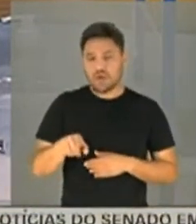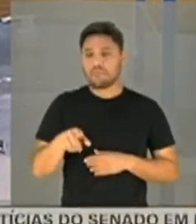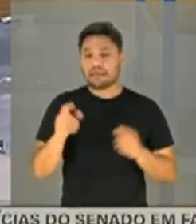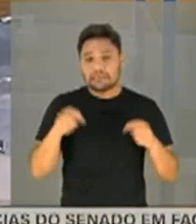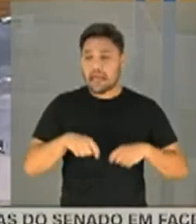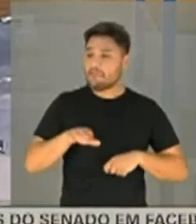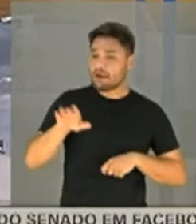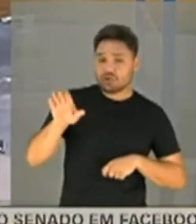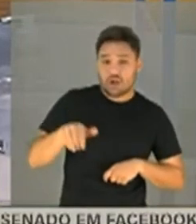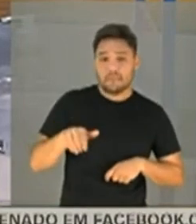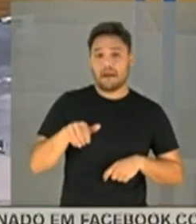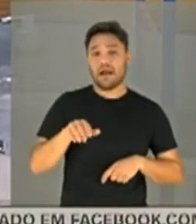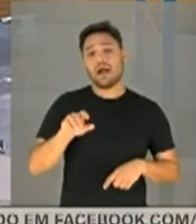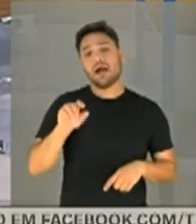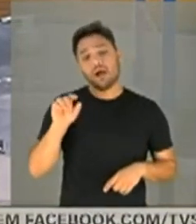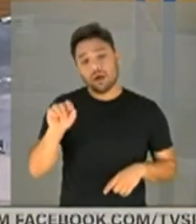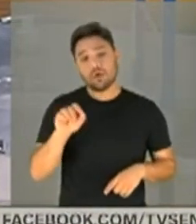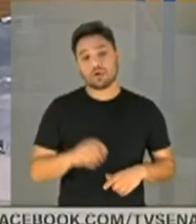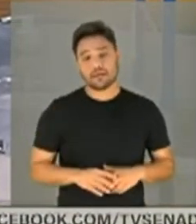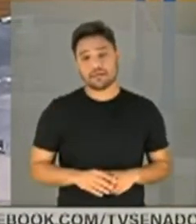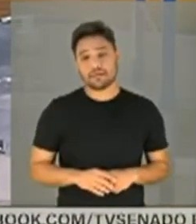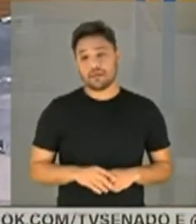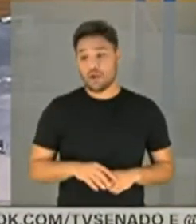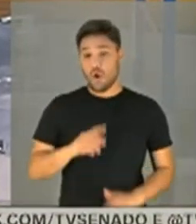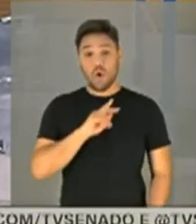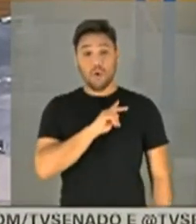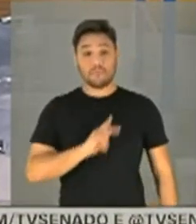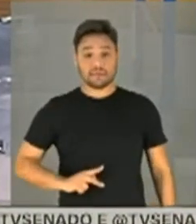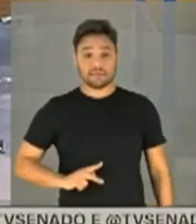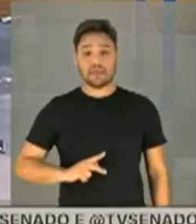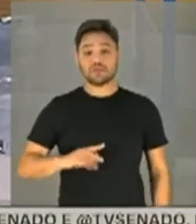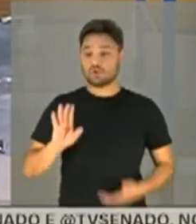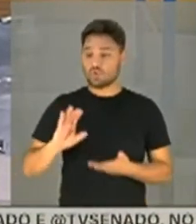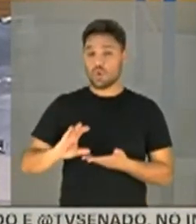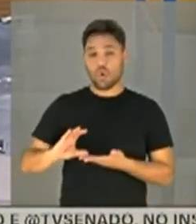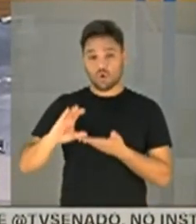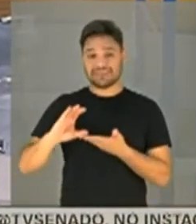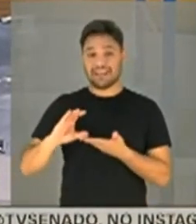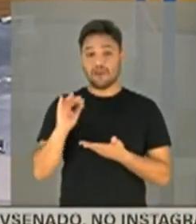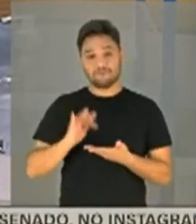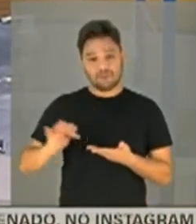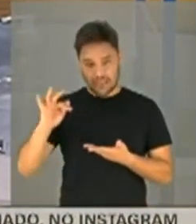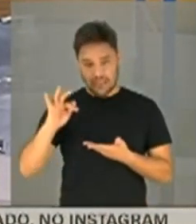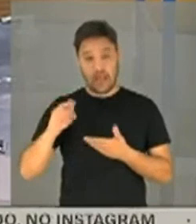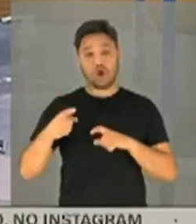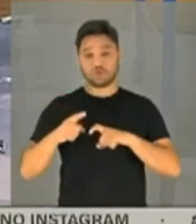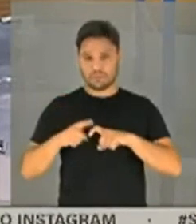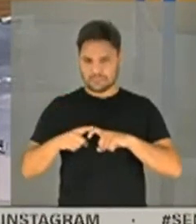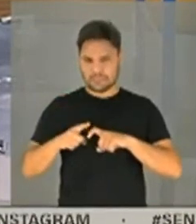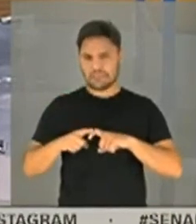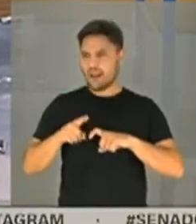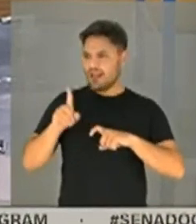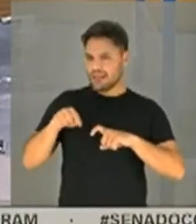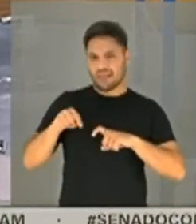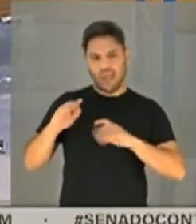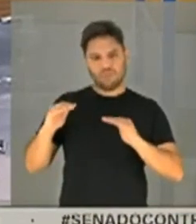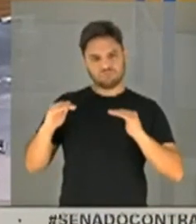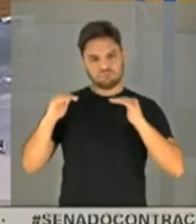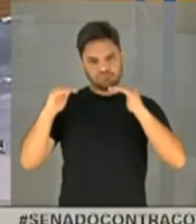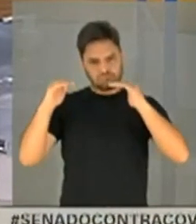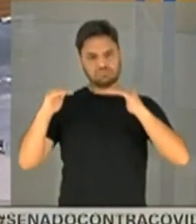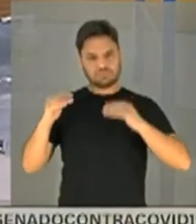possa chamar aqui essa casa o presidente do Conselho Federal de Medicina, que eu acho que é o posto